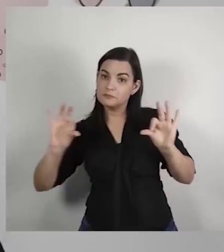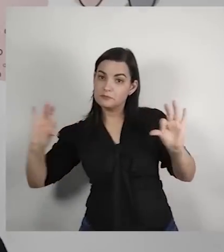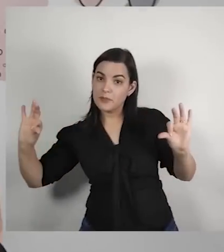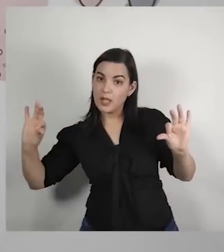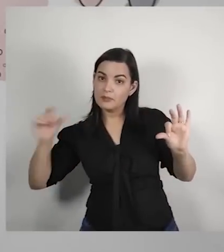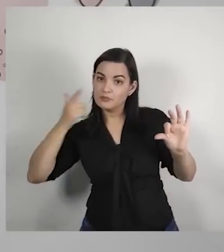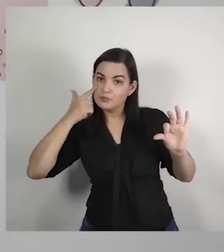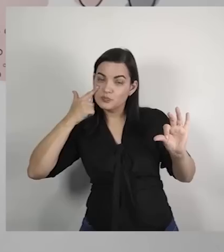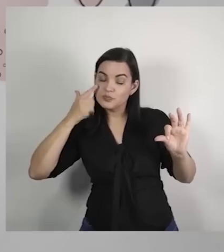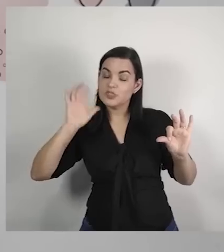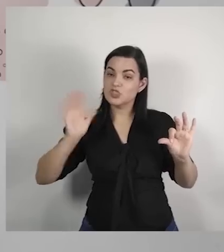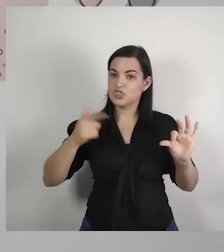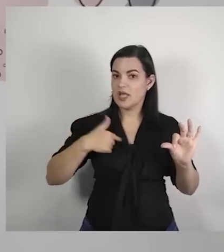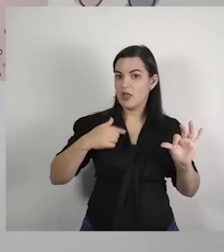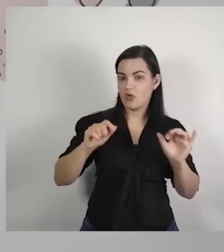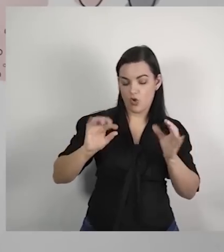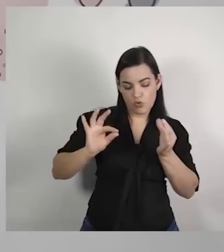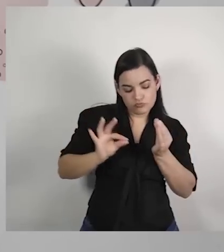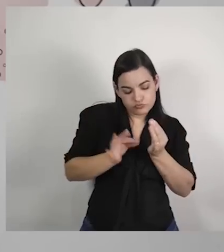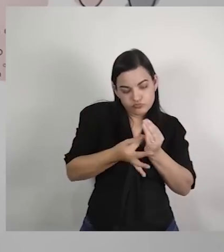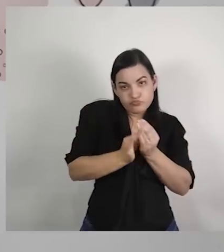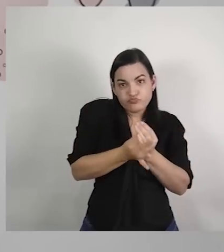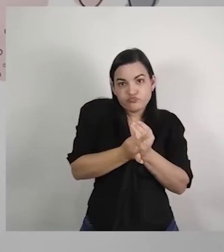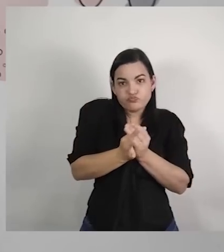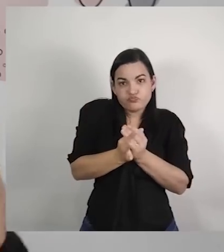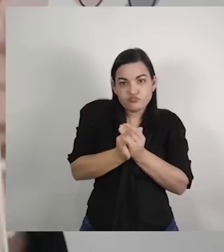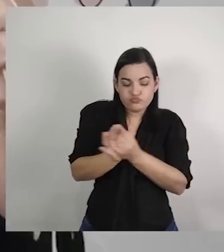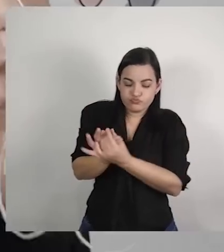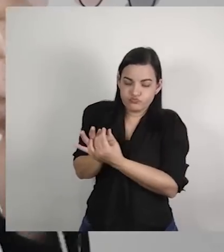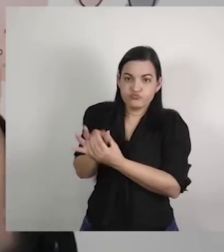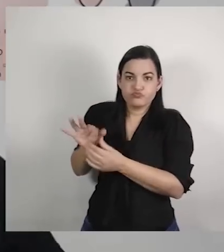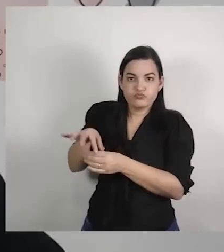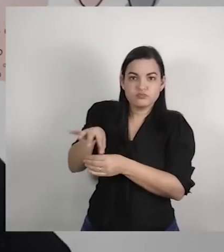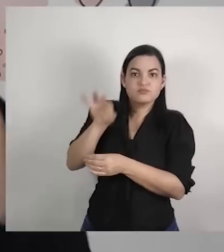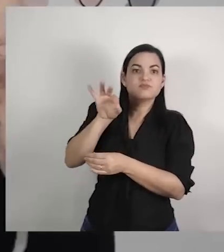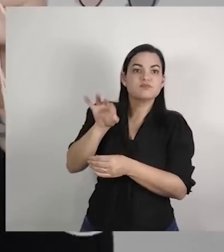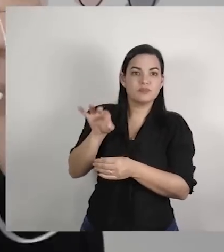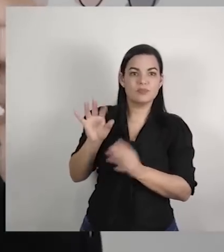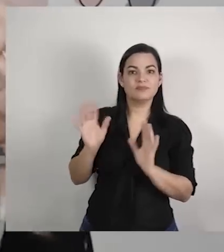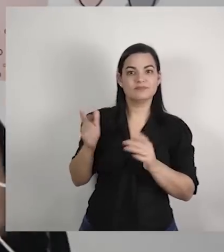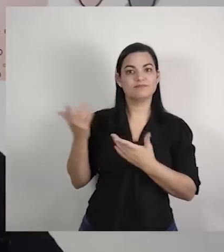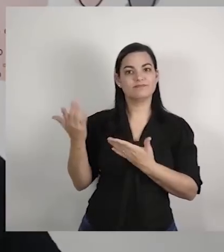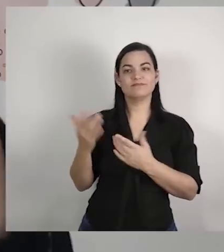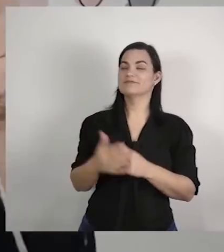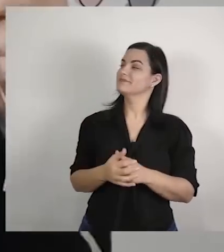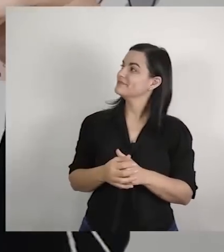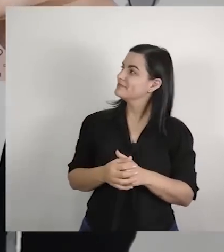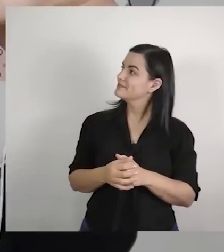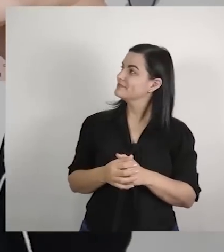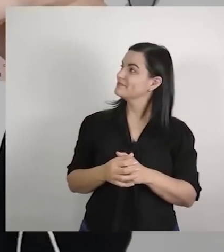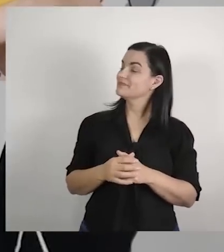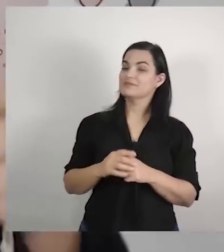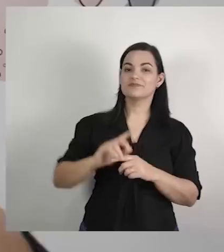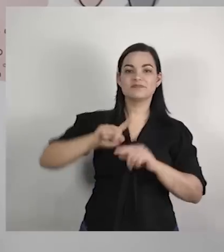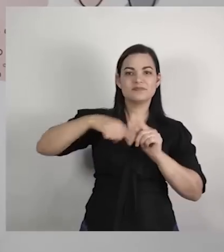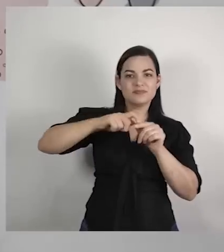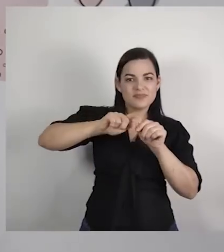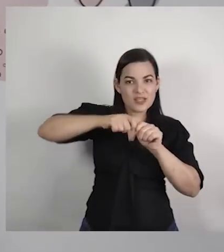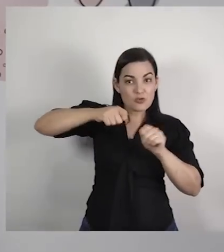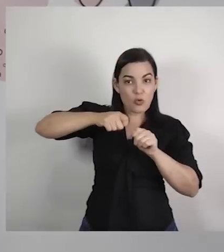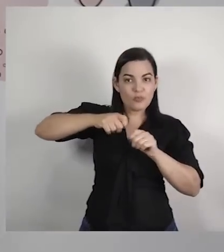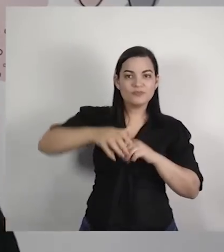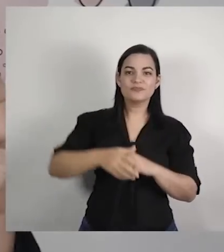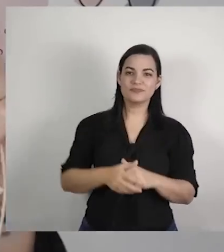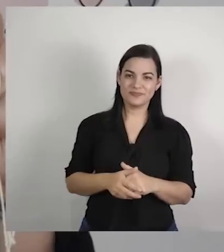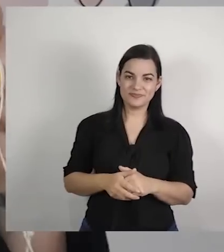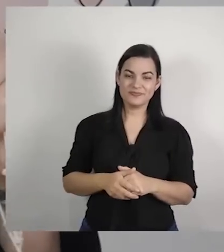vai pegar o barbante, olha só, a Pro já passou o barbante aqui pelo furinho do copo, tá bom? E aí